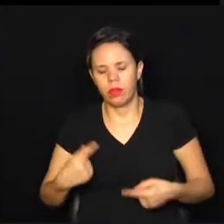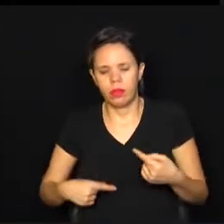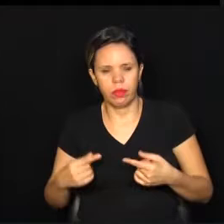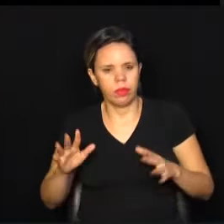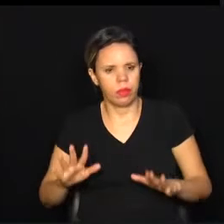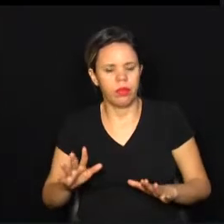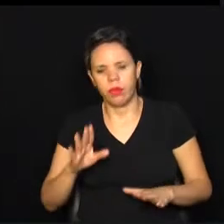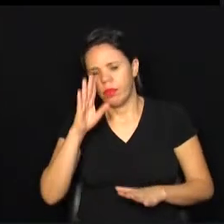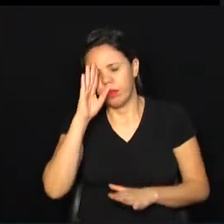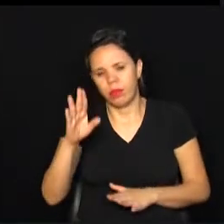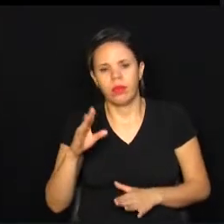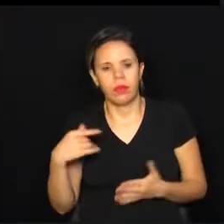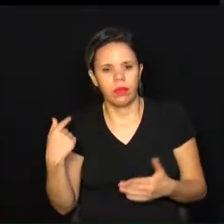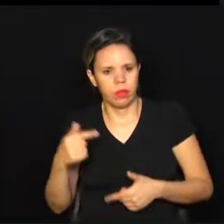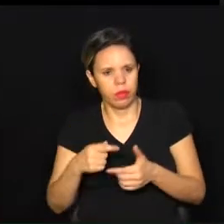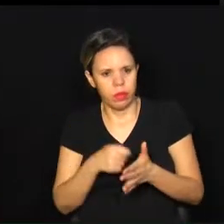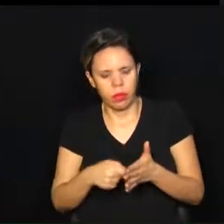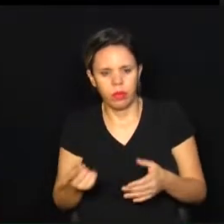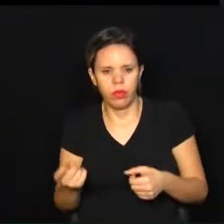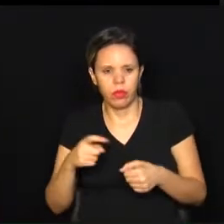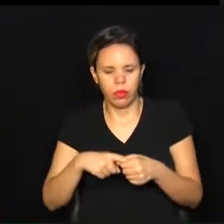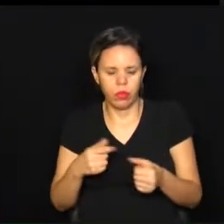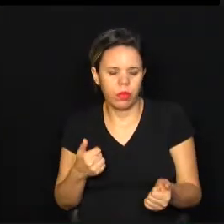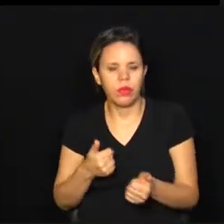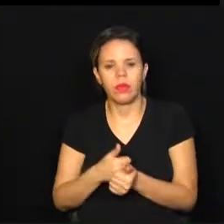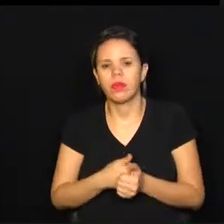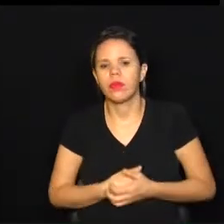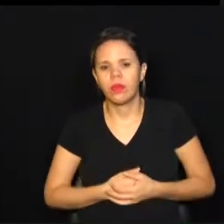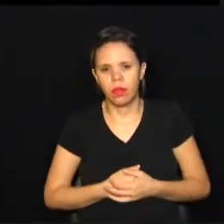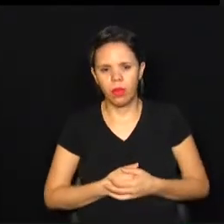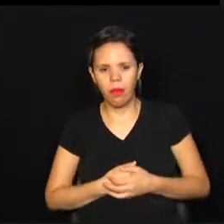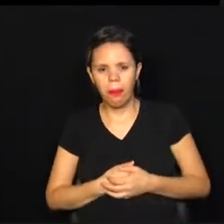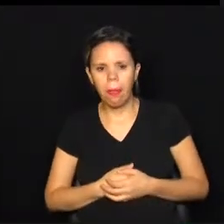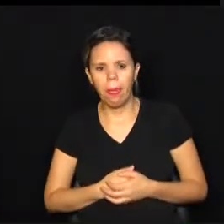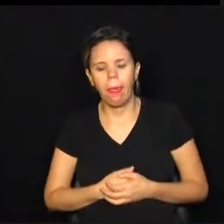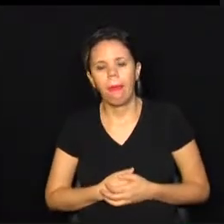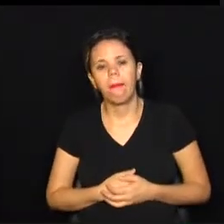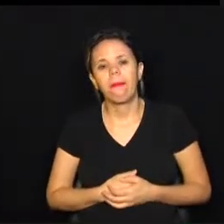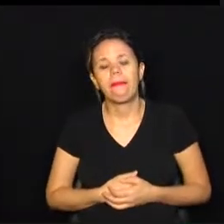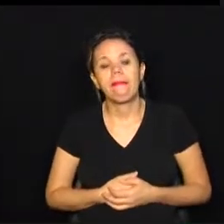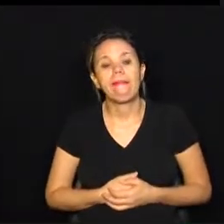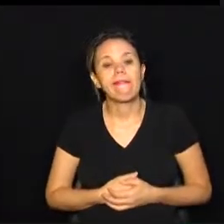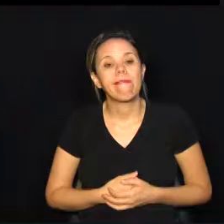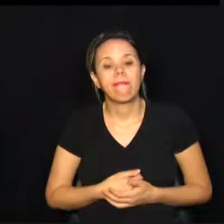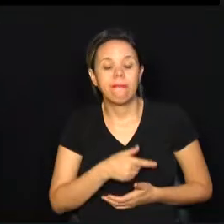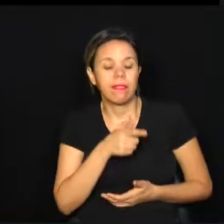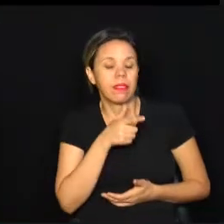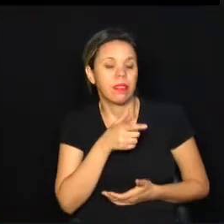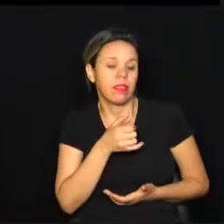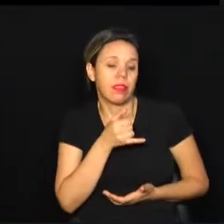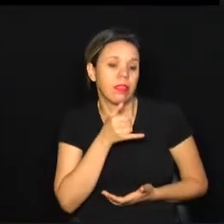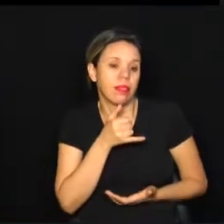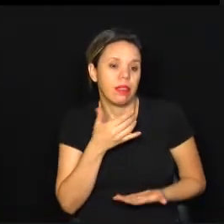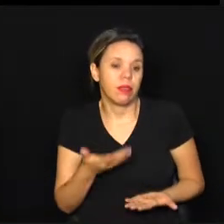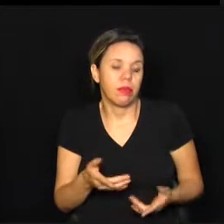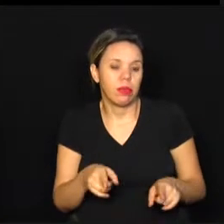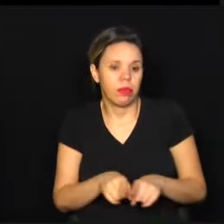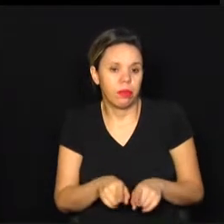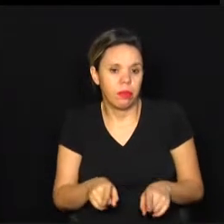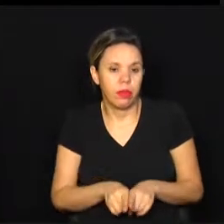na prioridade, mas em breve ela retornará, né, a esse debate. A questão dos riscos geotécnicos,